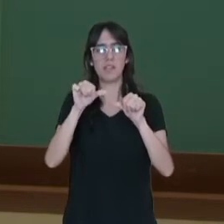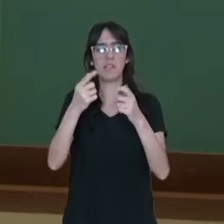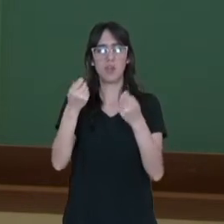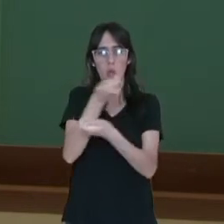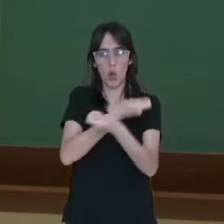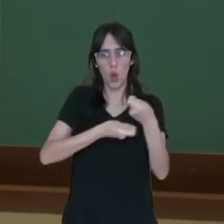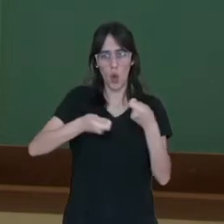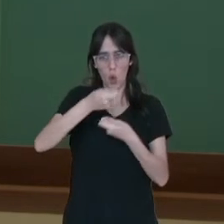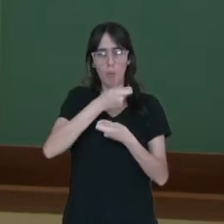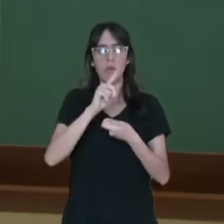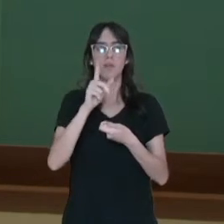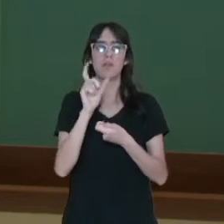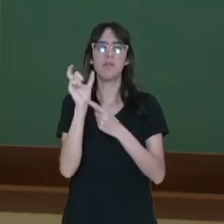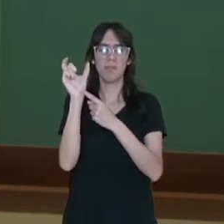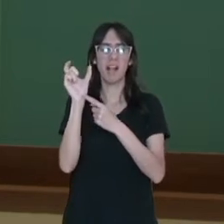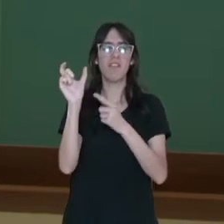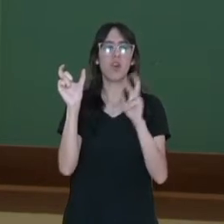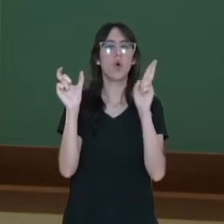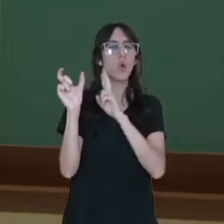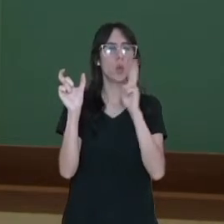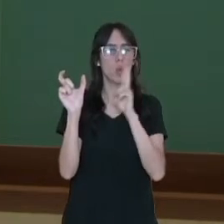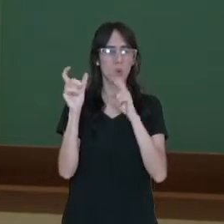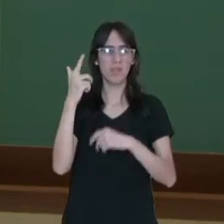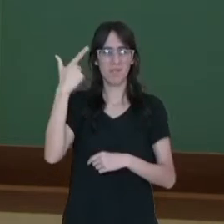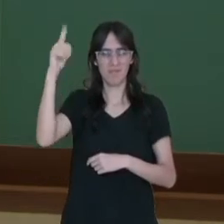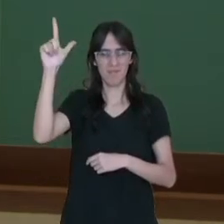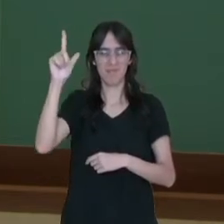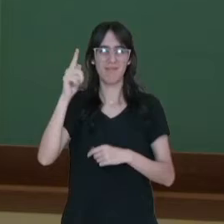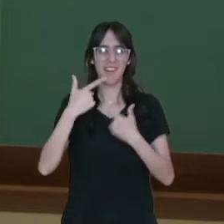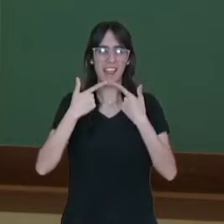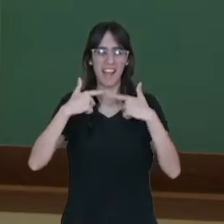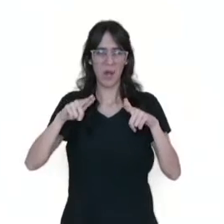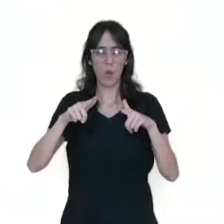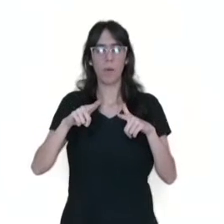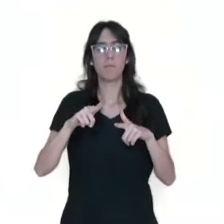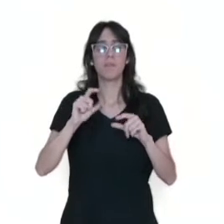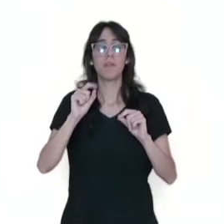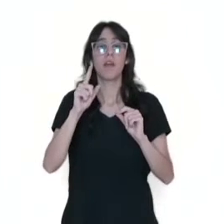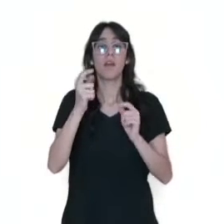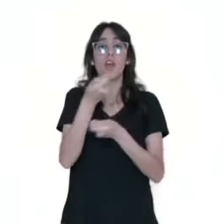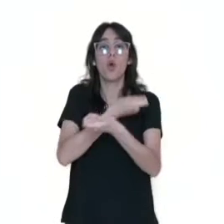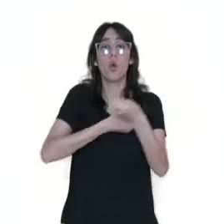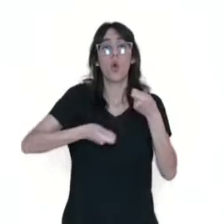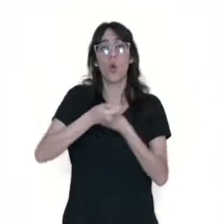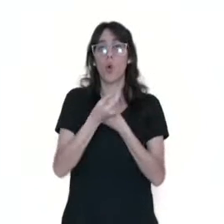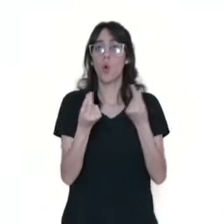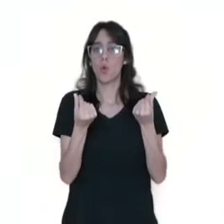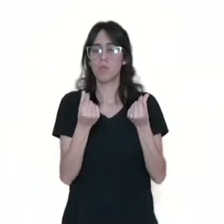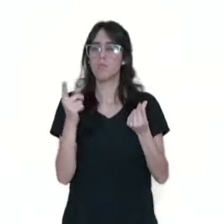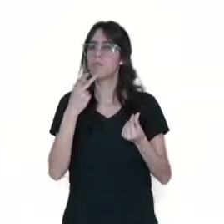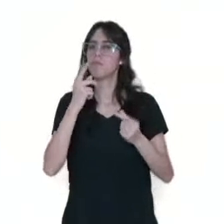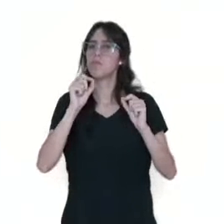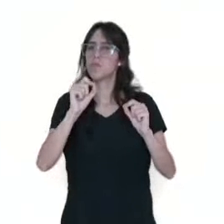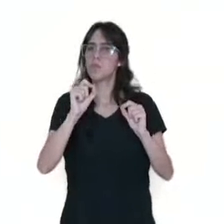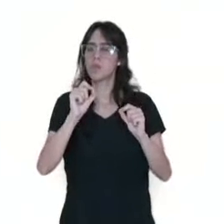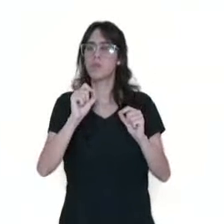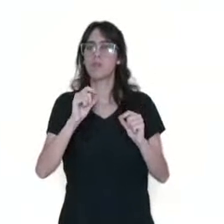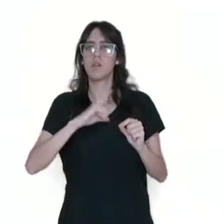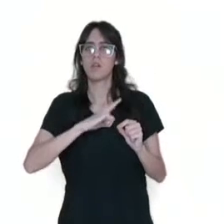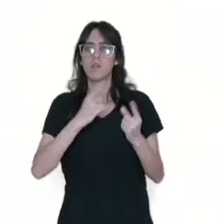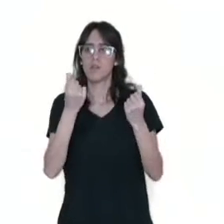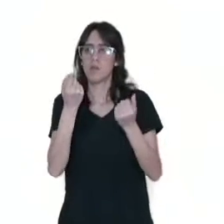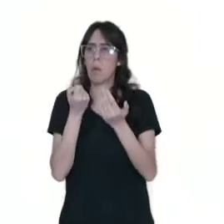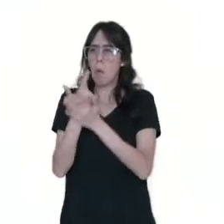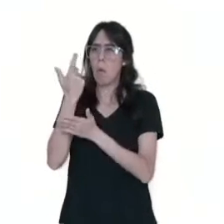reestruturação em russo, ligada à economia. Ele adotou medidas como corte nos gastos com armas